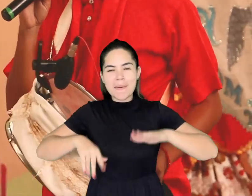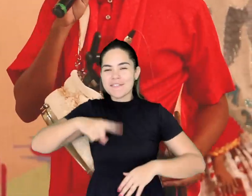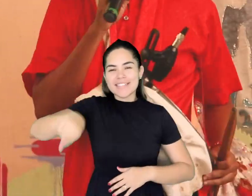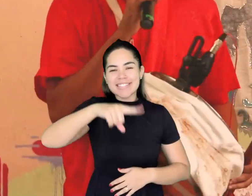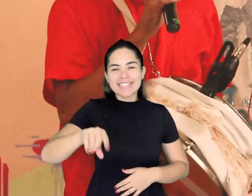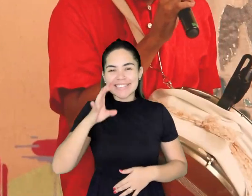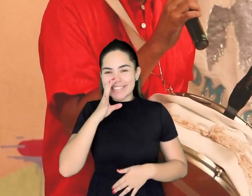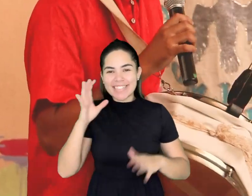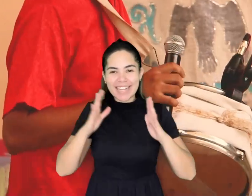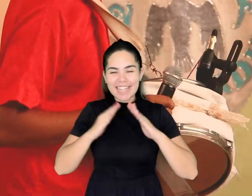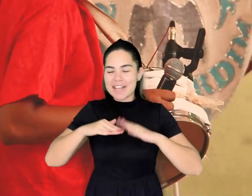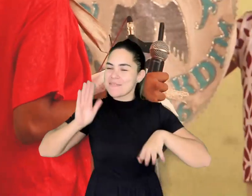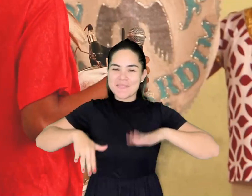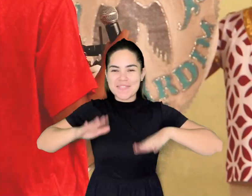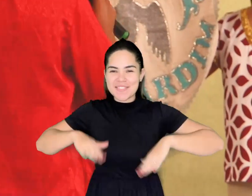Tambuzado, pessoal que tá em casa.